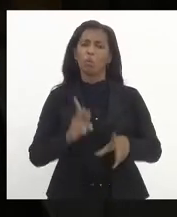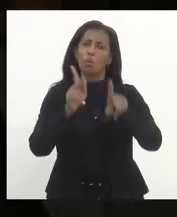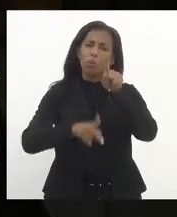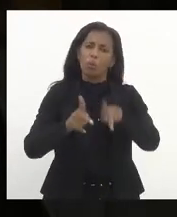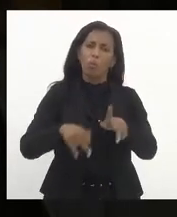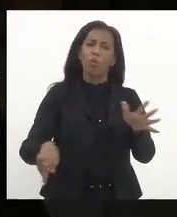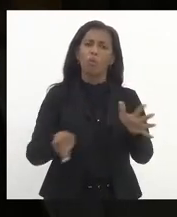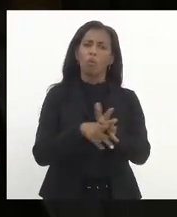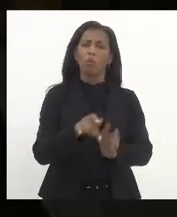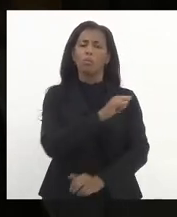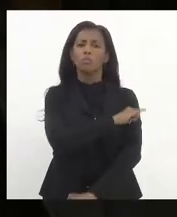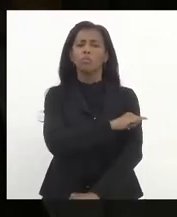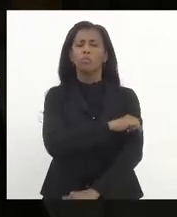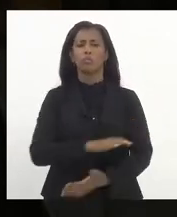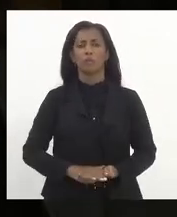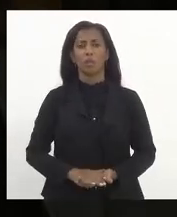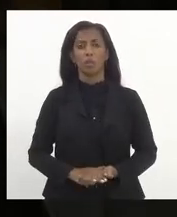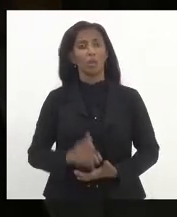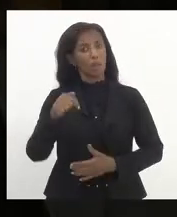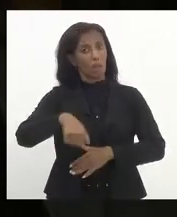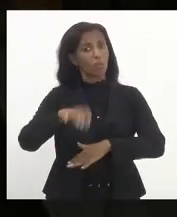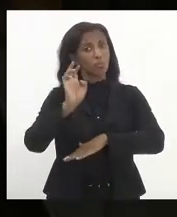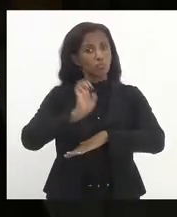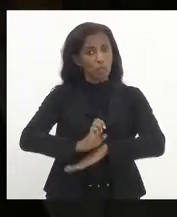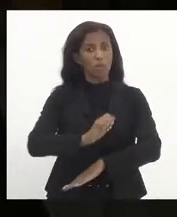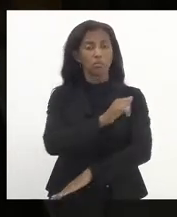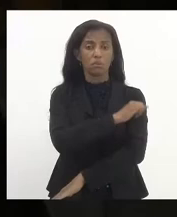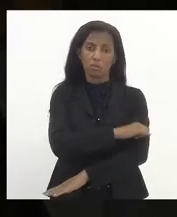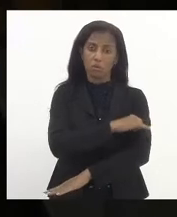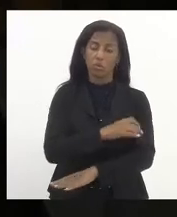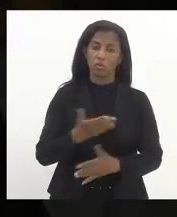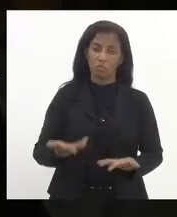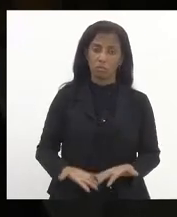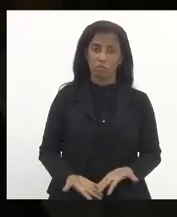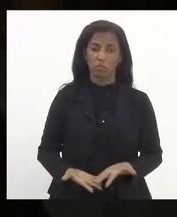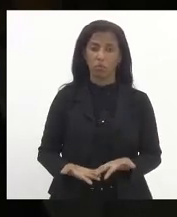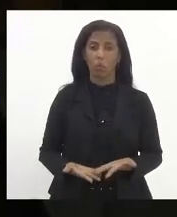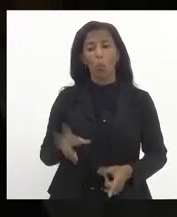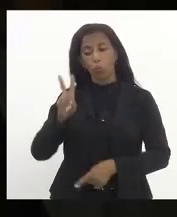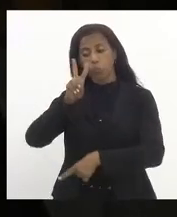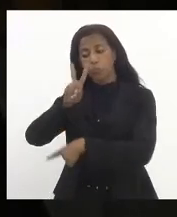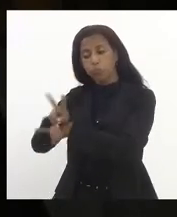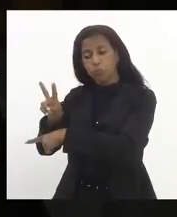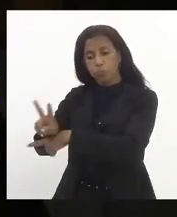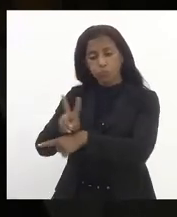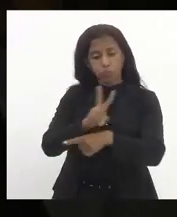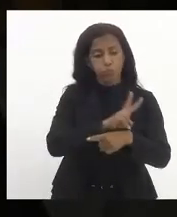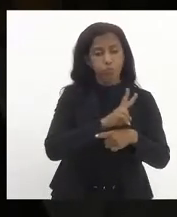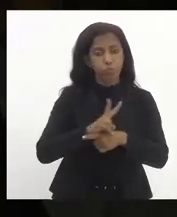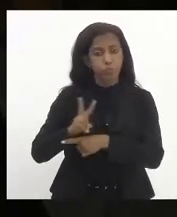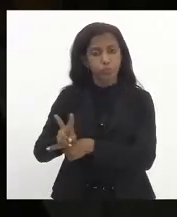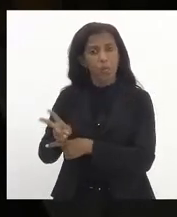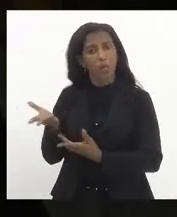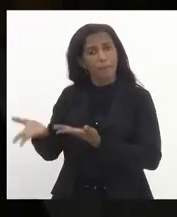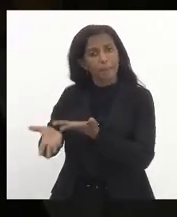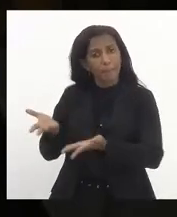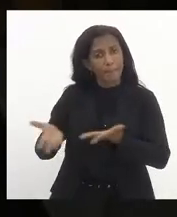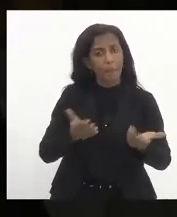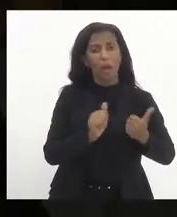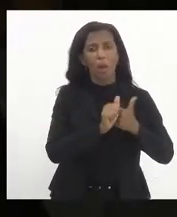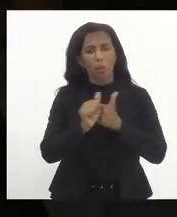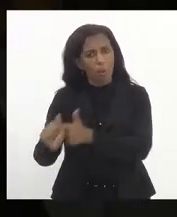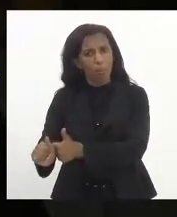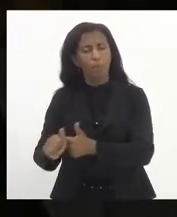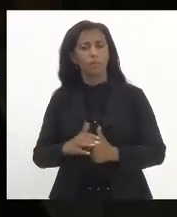Estado do Rio de Janeiro, e cabe ao Estado do Rio de Janeiro velar por elas, zelar por elas,